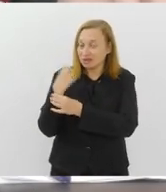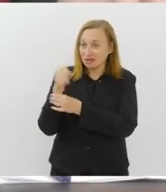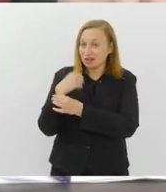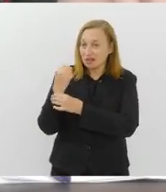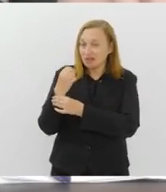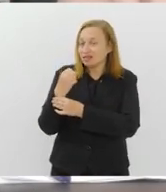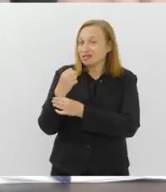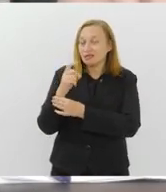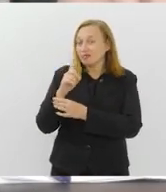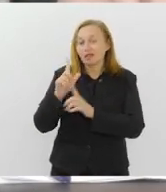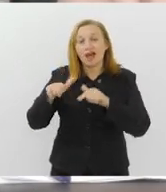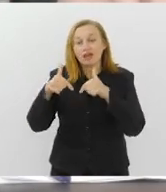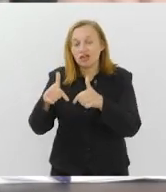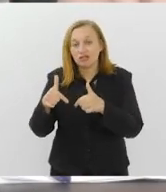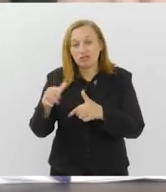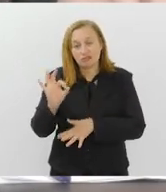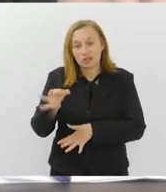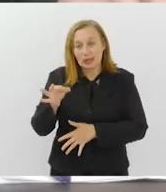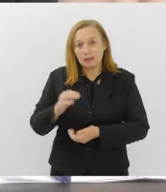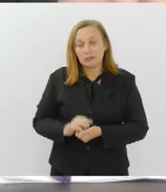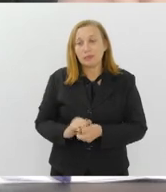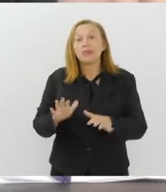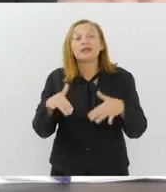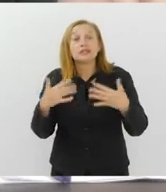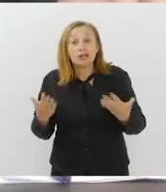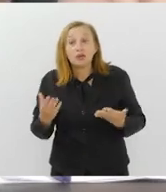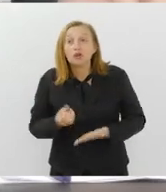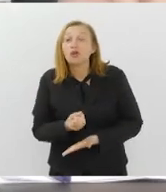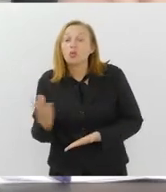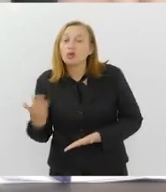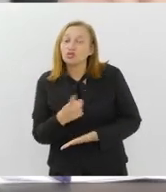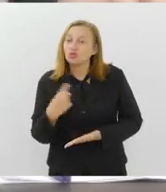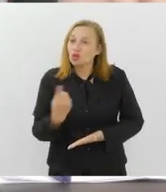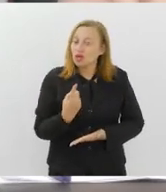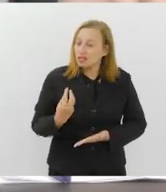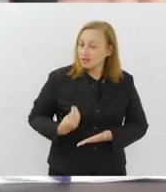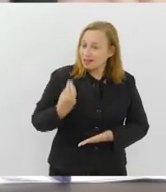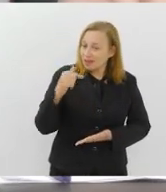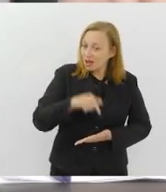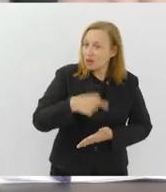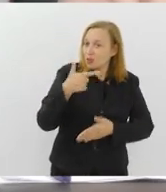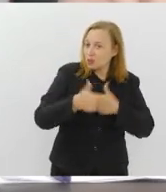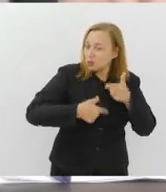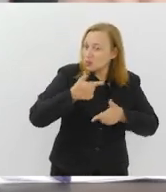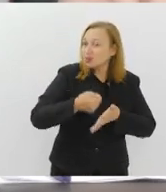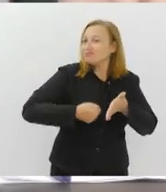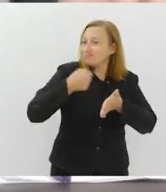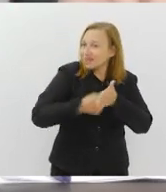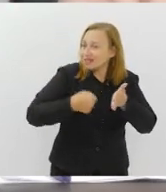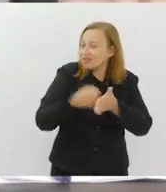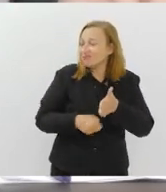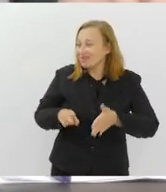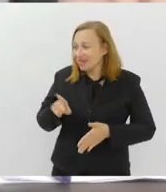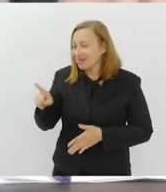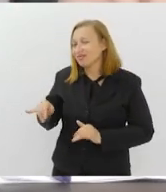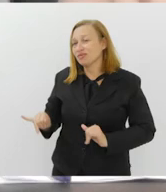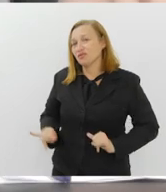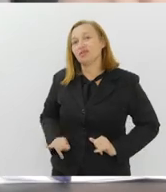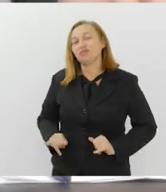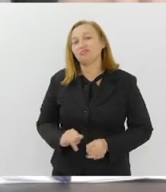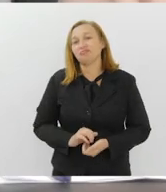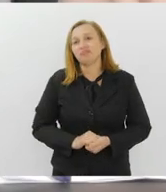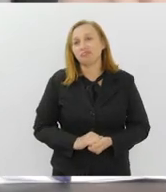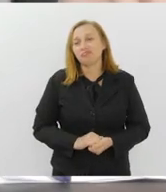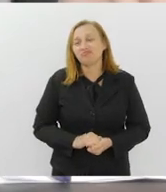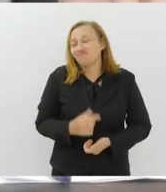da forma que deveria acontecer. Então, enquanto nós estamos aqui lutando, eles estão sofrendo. Sem